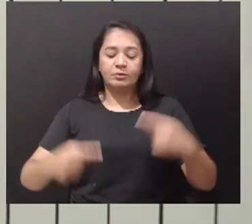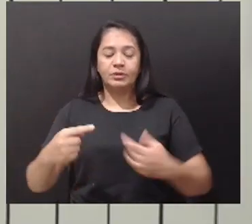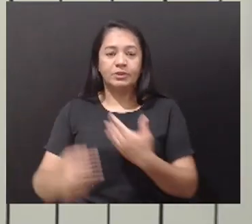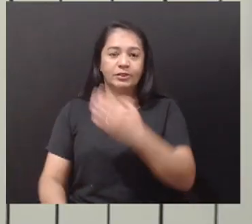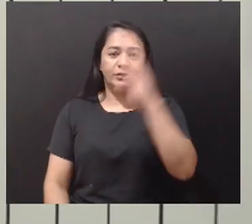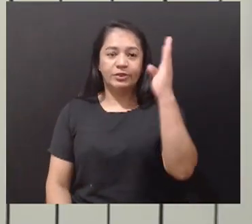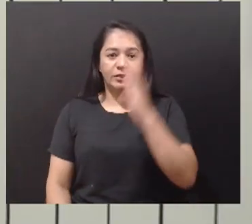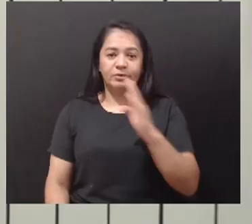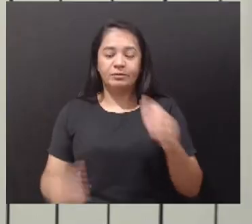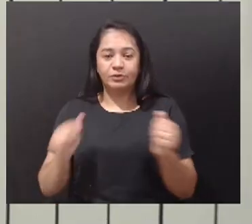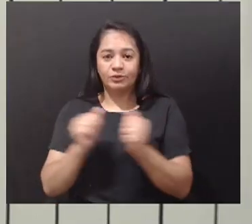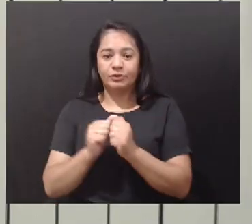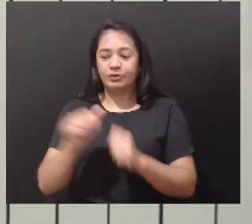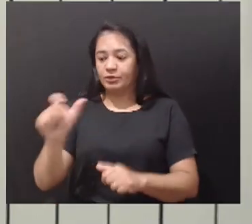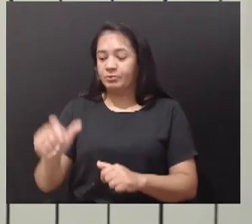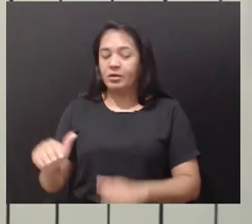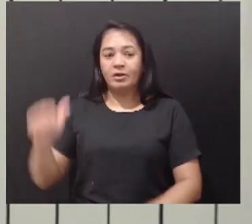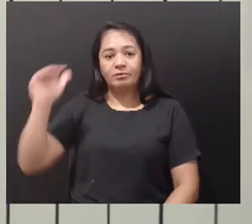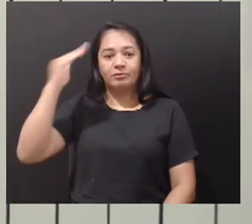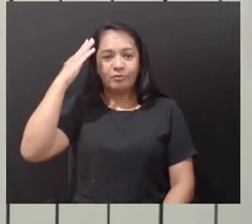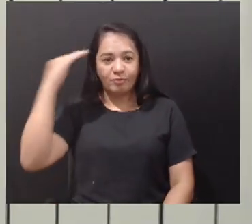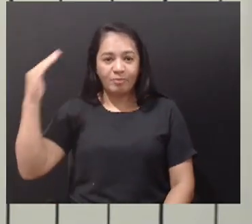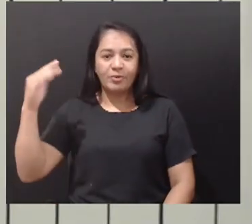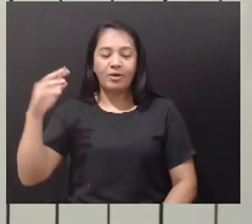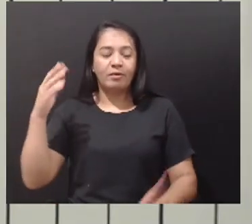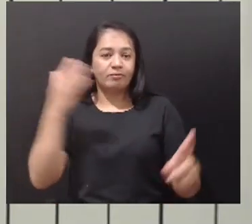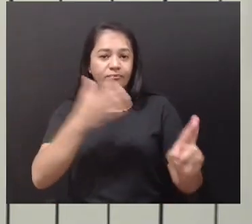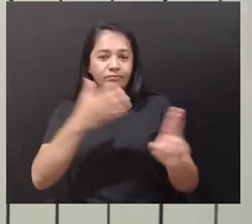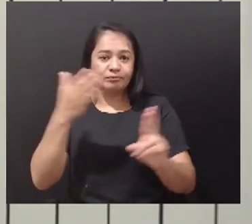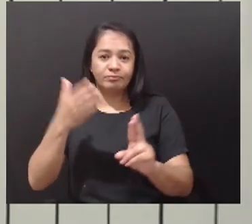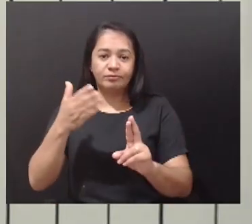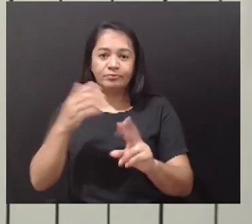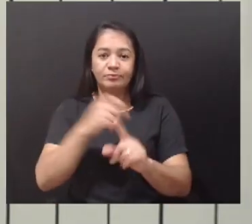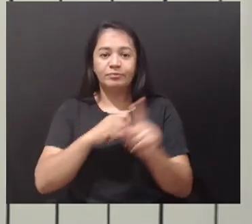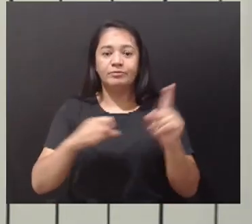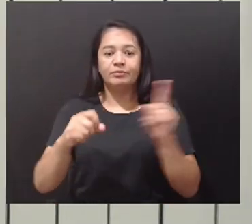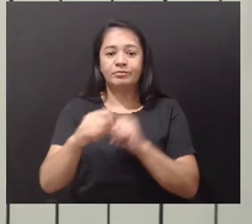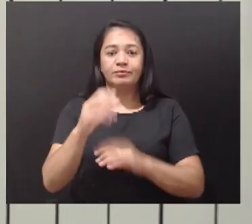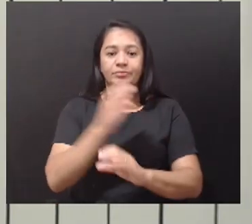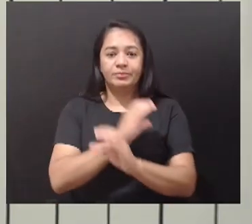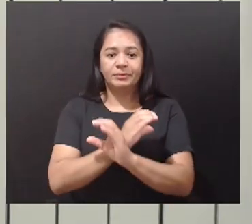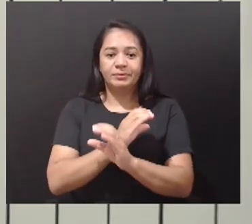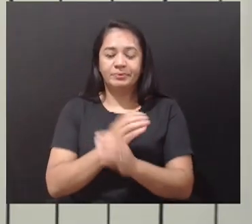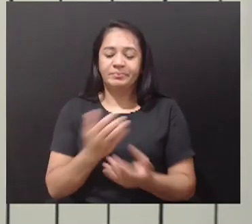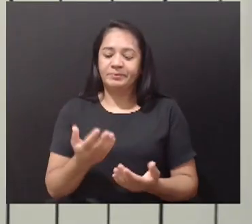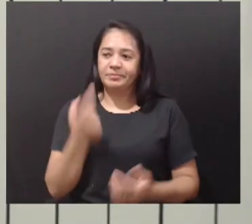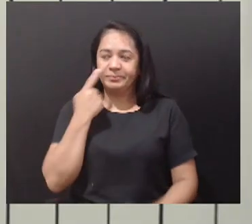autoridades, artistas e representantes da sociedade civil. Veja na reportagem.